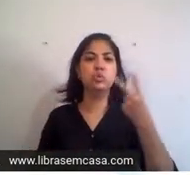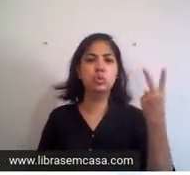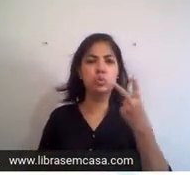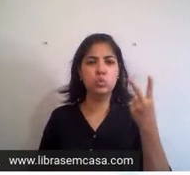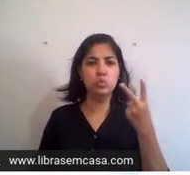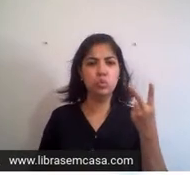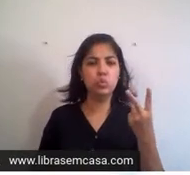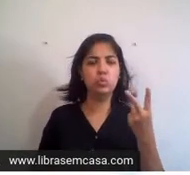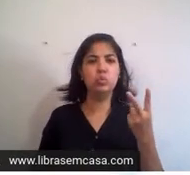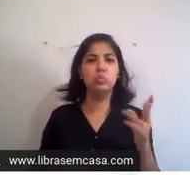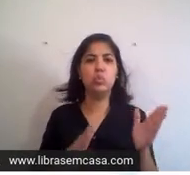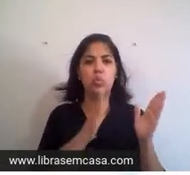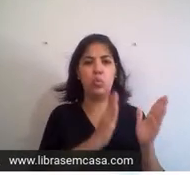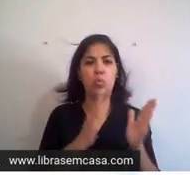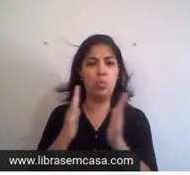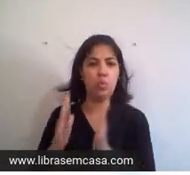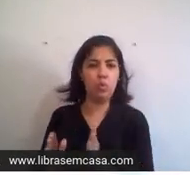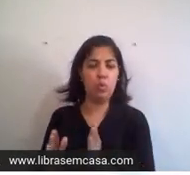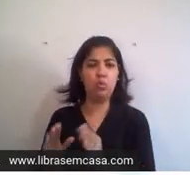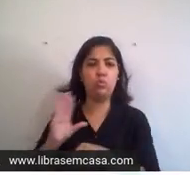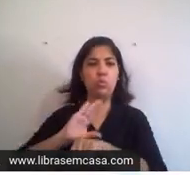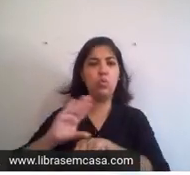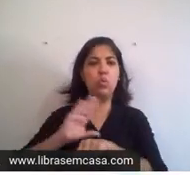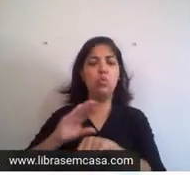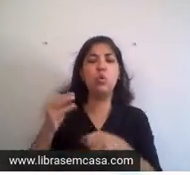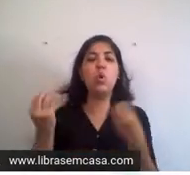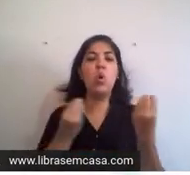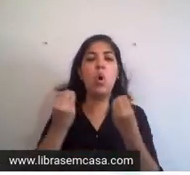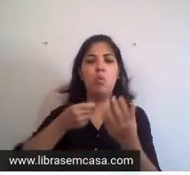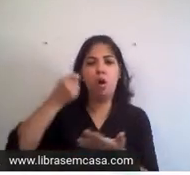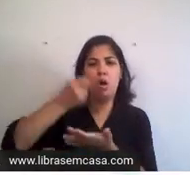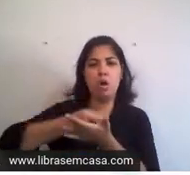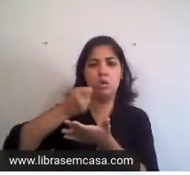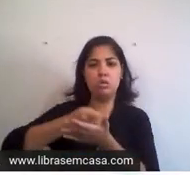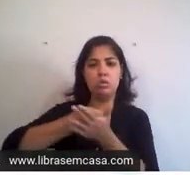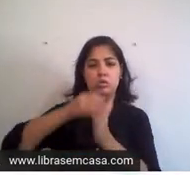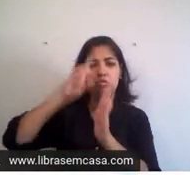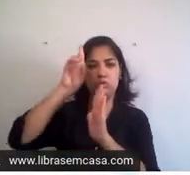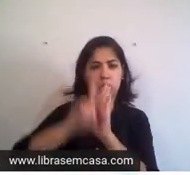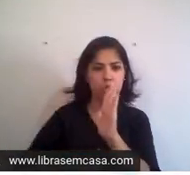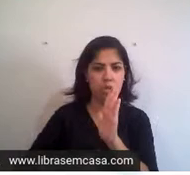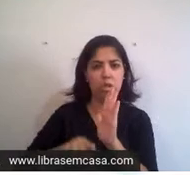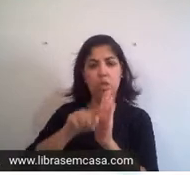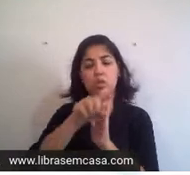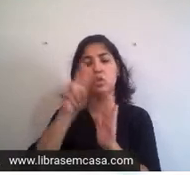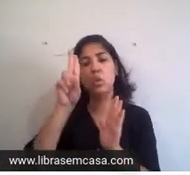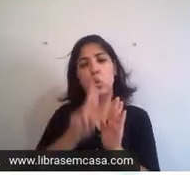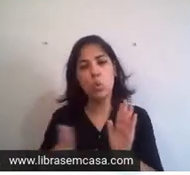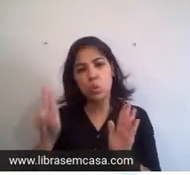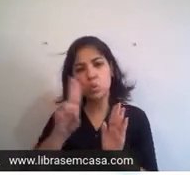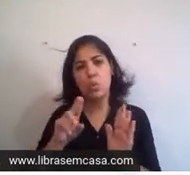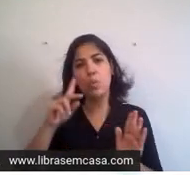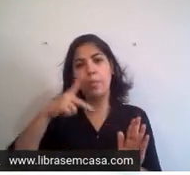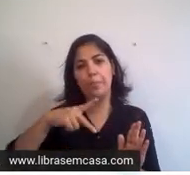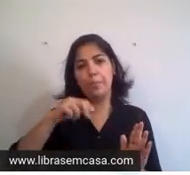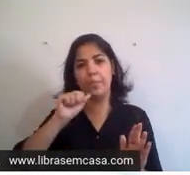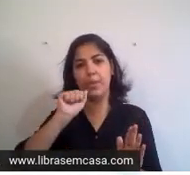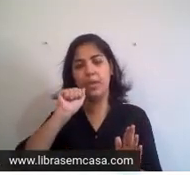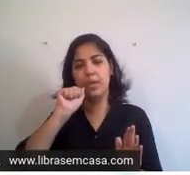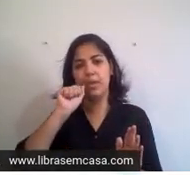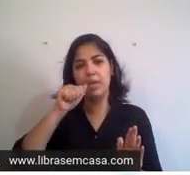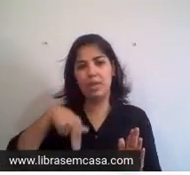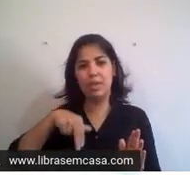como exigir o seu direito, eles usam o caso do PNAE como exemplo. Então, Paula, se você tiver